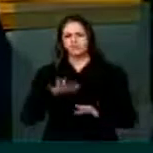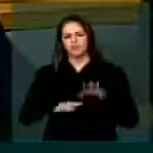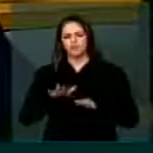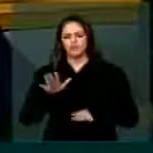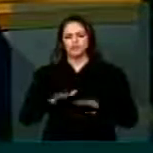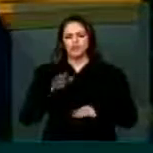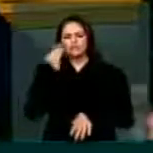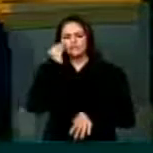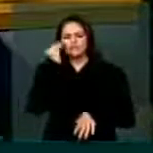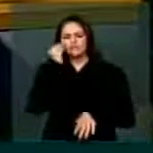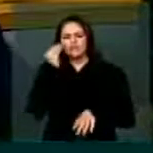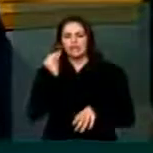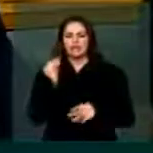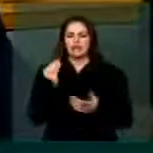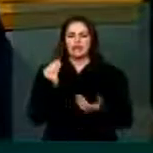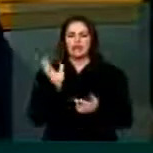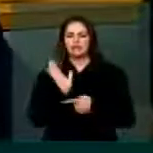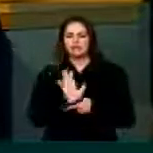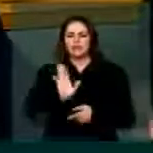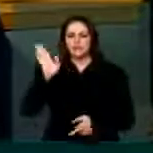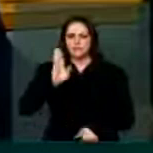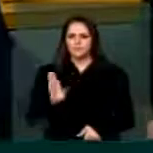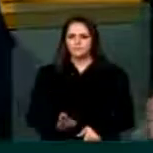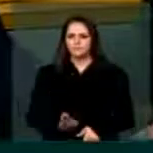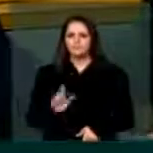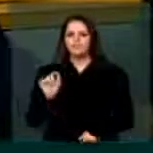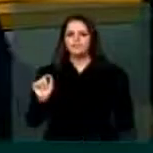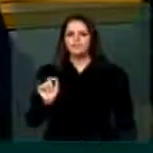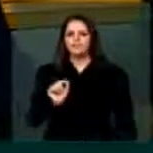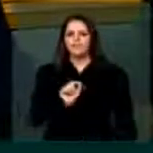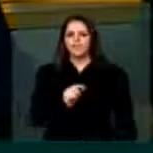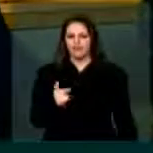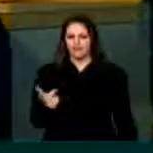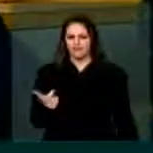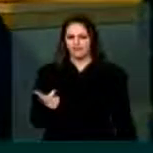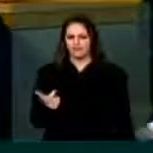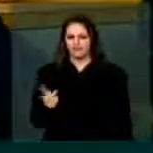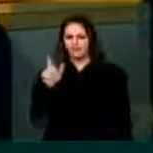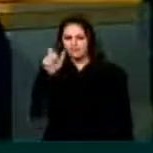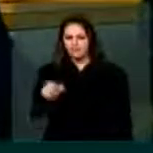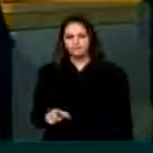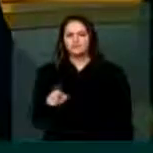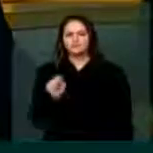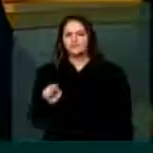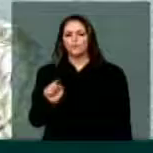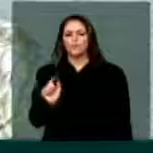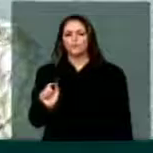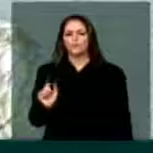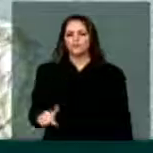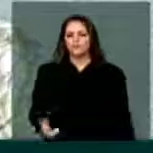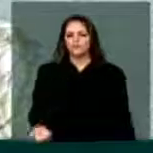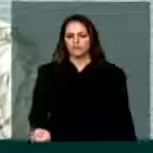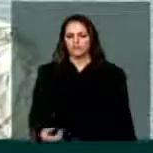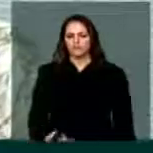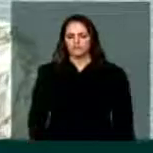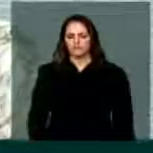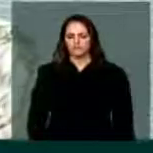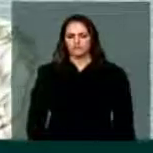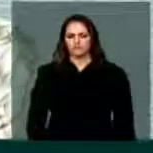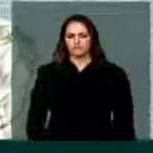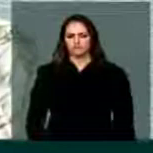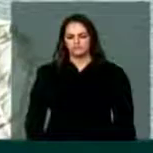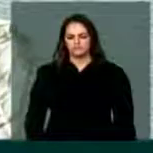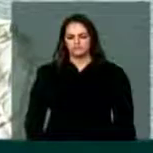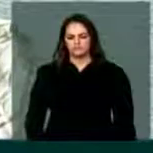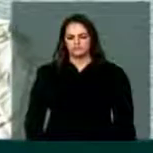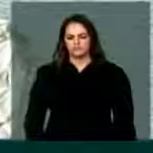fazendo, você está contribuindo com o teu país? Quem é a Meire que a gente está assistindo hoje, para a gente entender o contexto de tudo isso? Claro. Excelência, primeiro